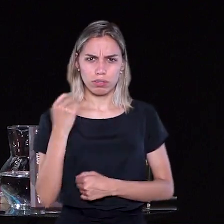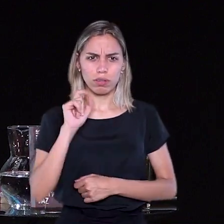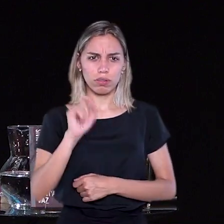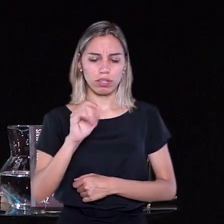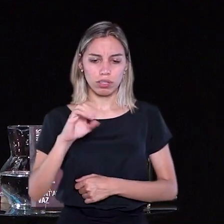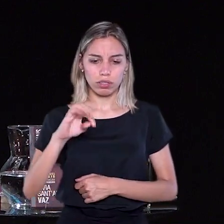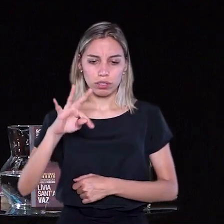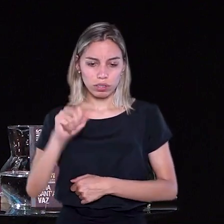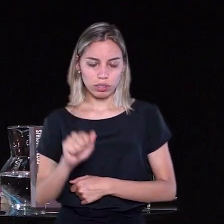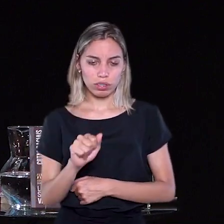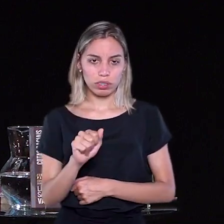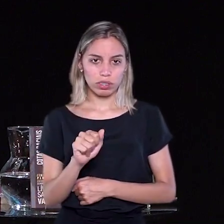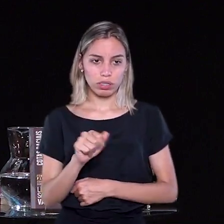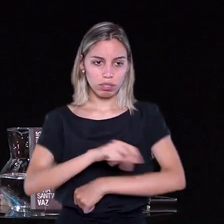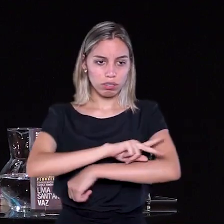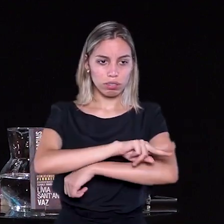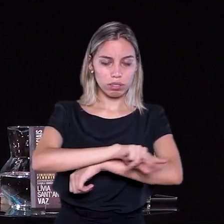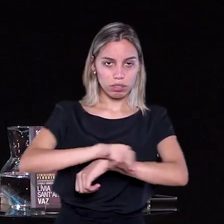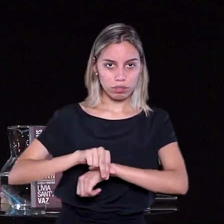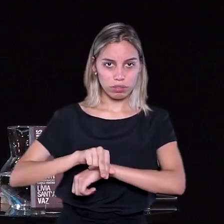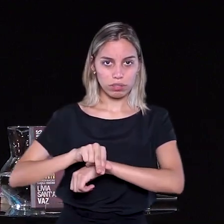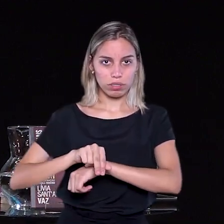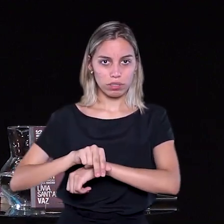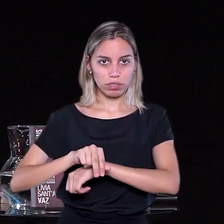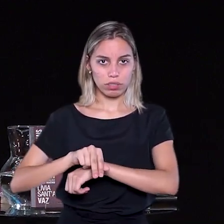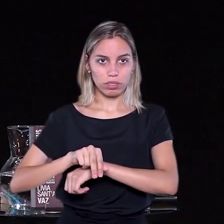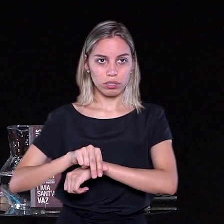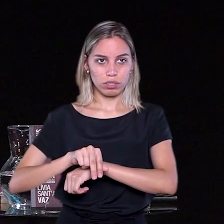são cotas raciais,